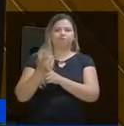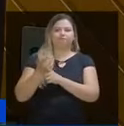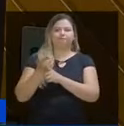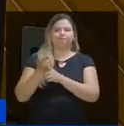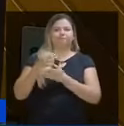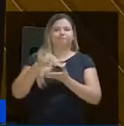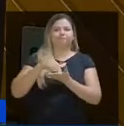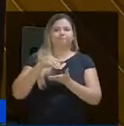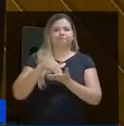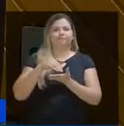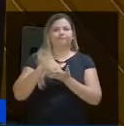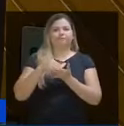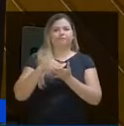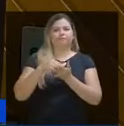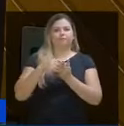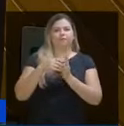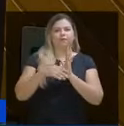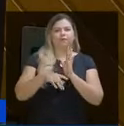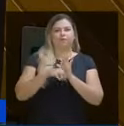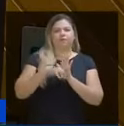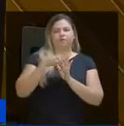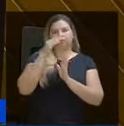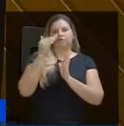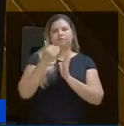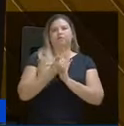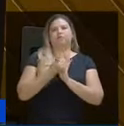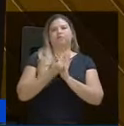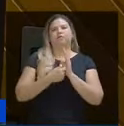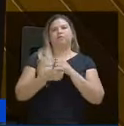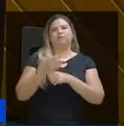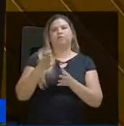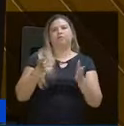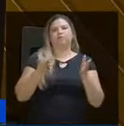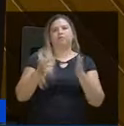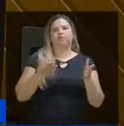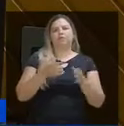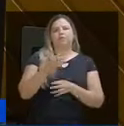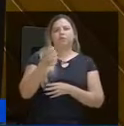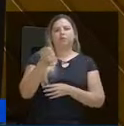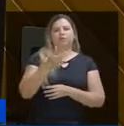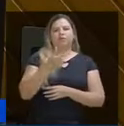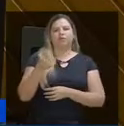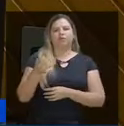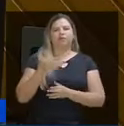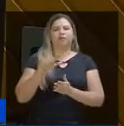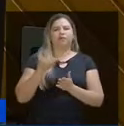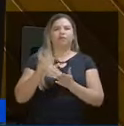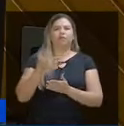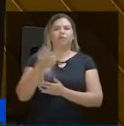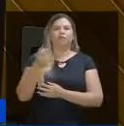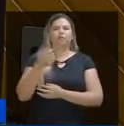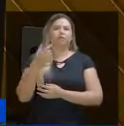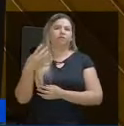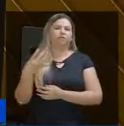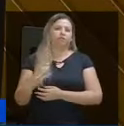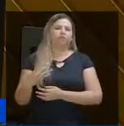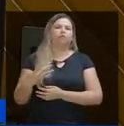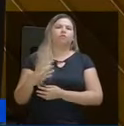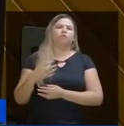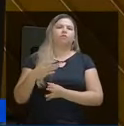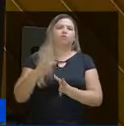06-00124-65.2024.6.03.00. Origem Macapá. Porto Grande, barra P. Relator, juiz Givaldo Valente. Decisão prolatada nos